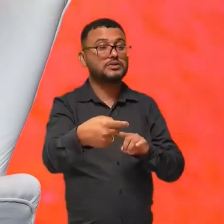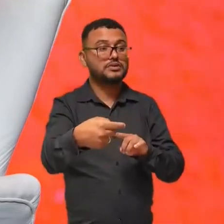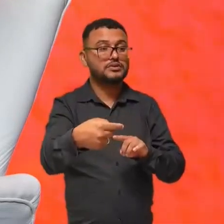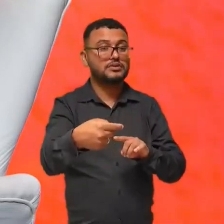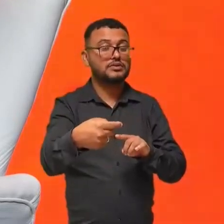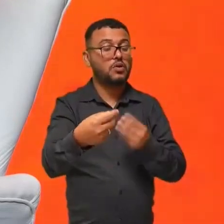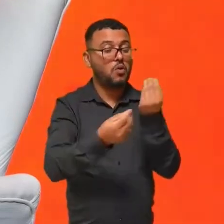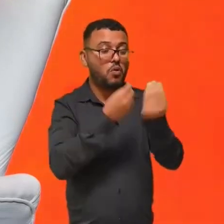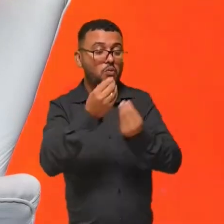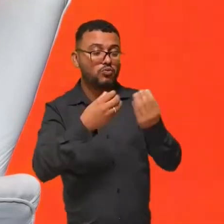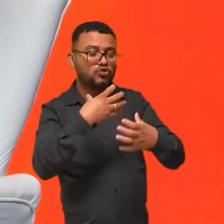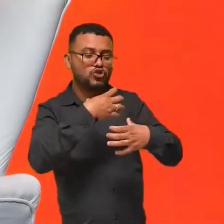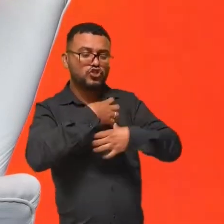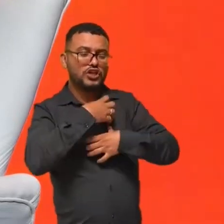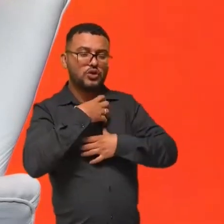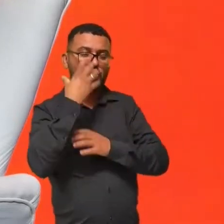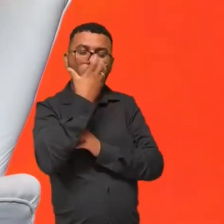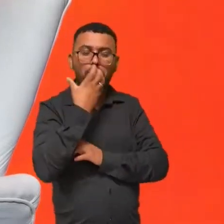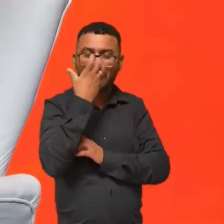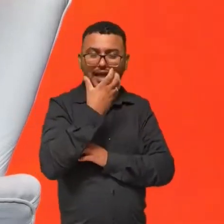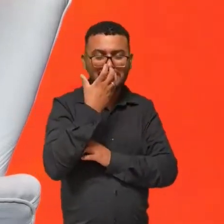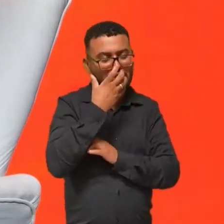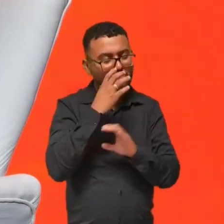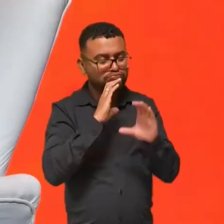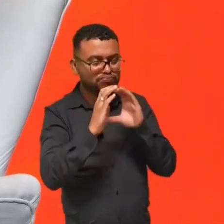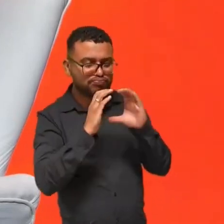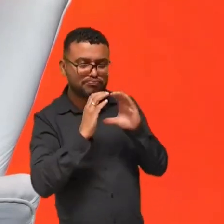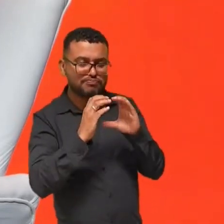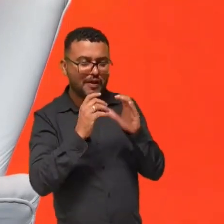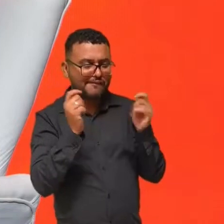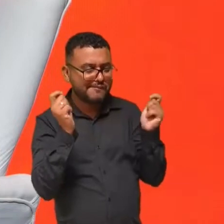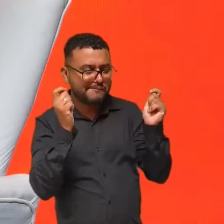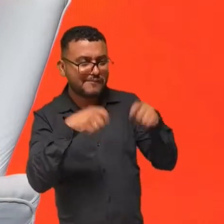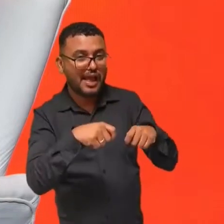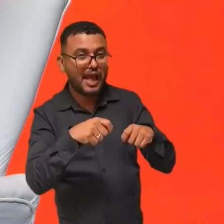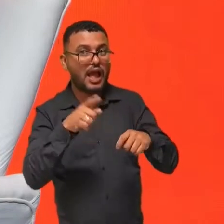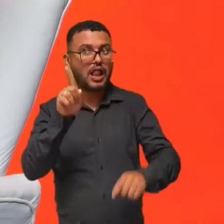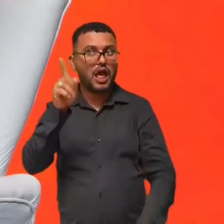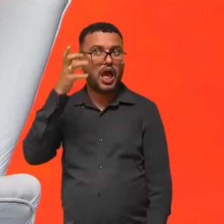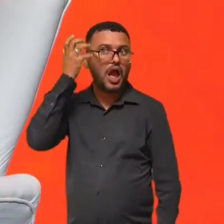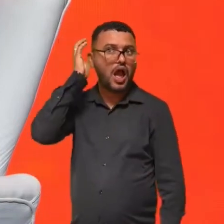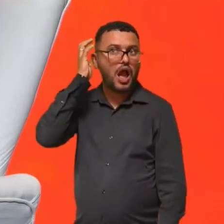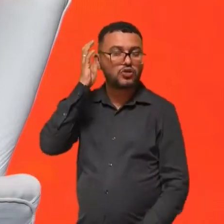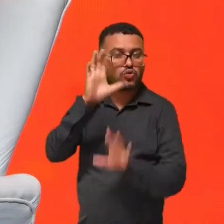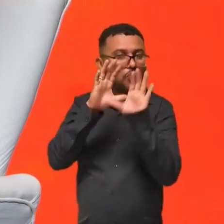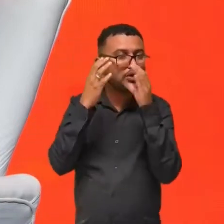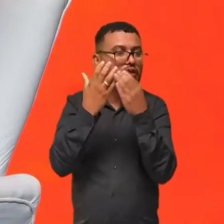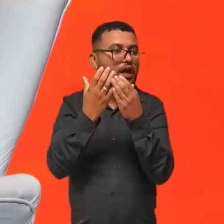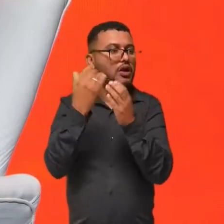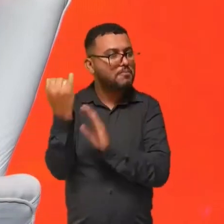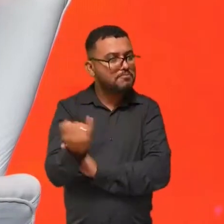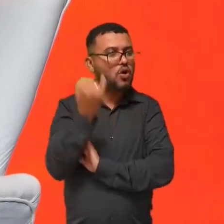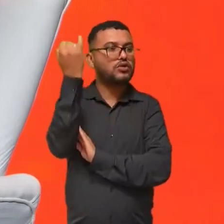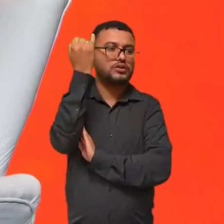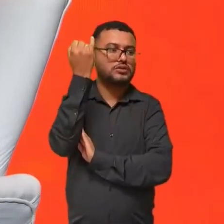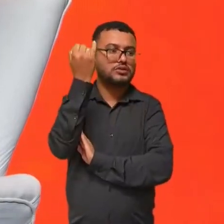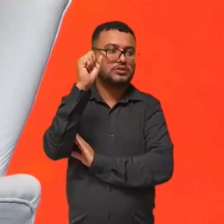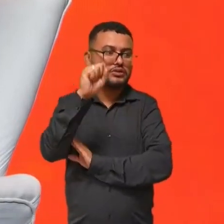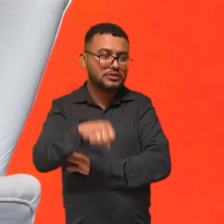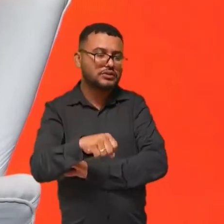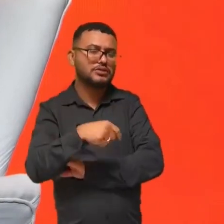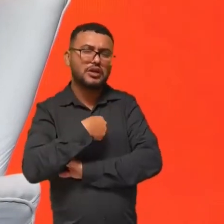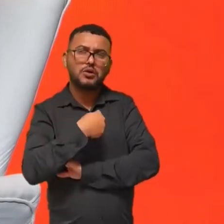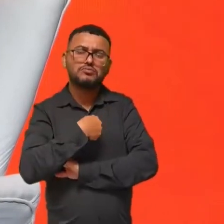mudou bastante, né? Mas rádio comunitária continua algo muito importante E eu realmente não sei qual a política